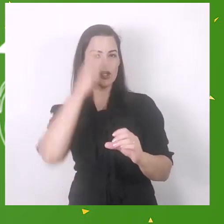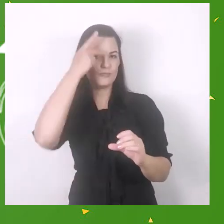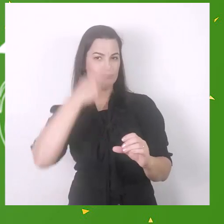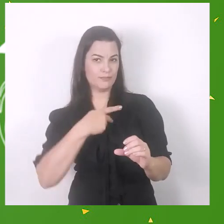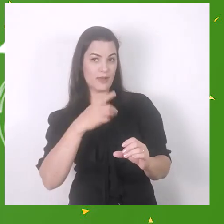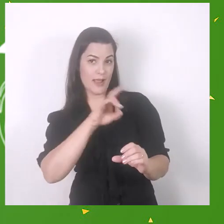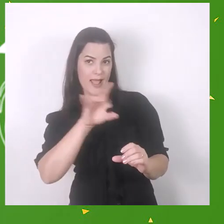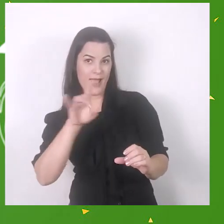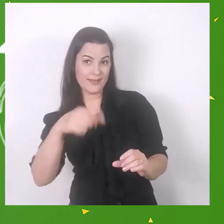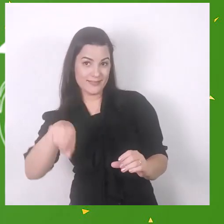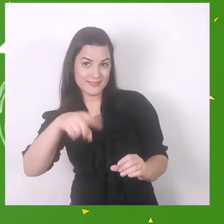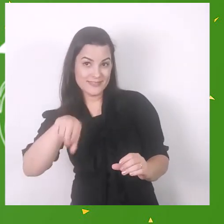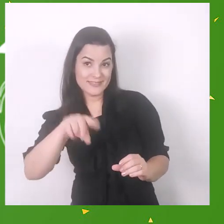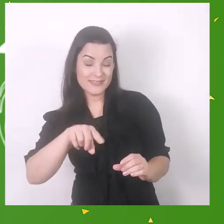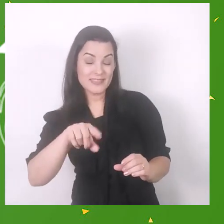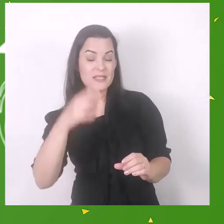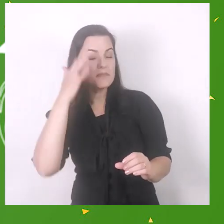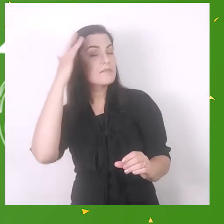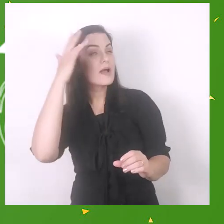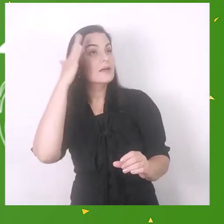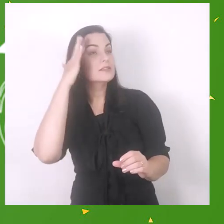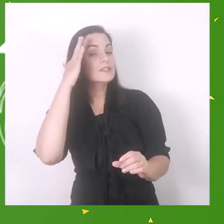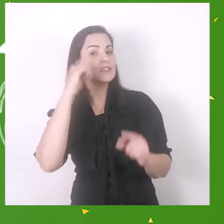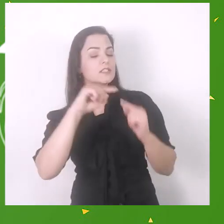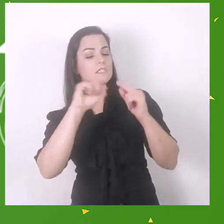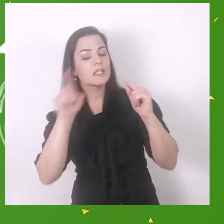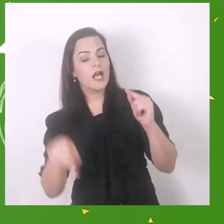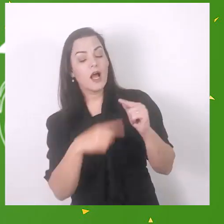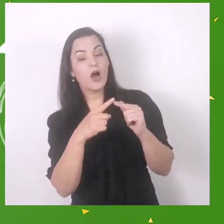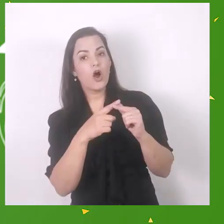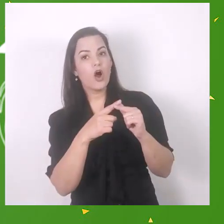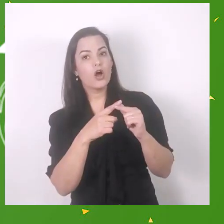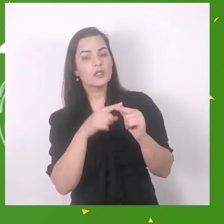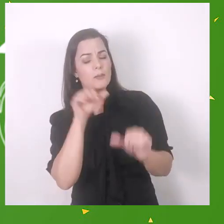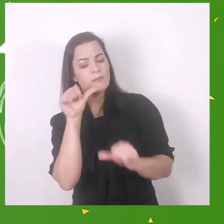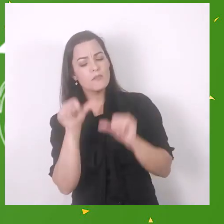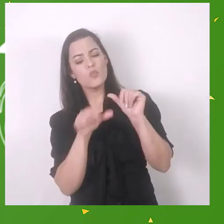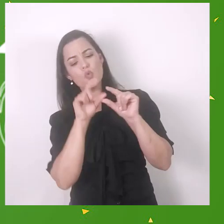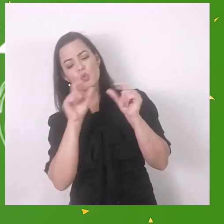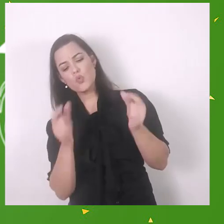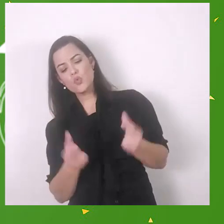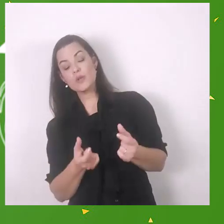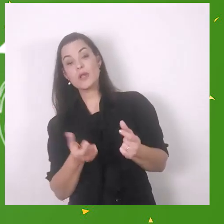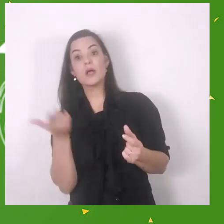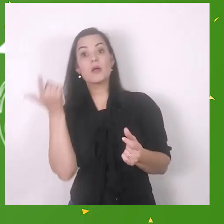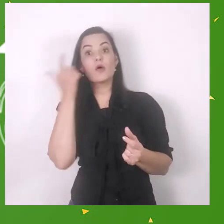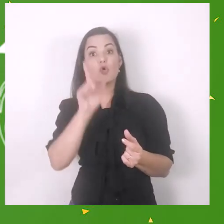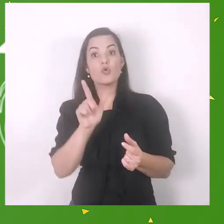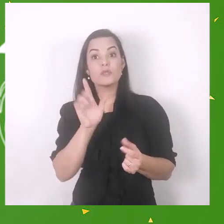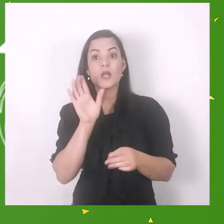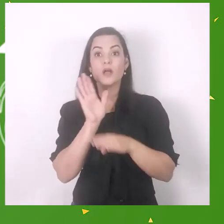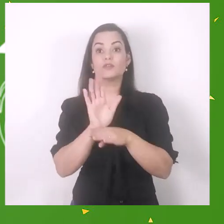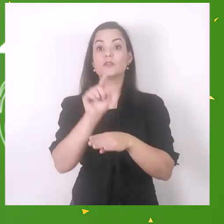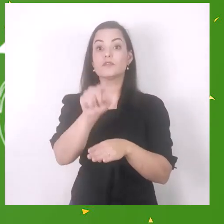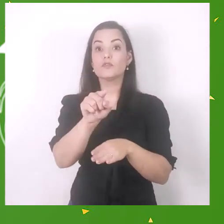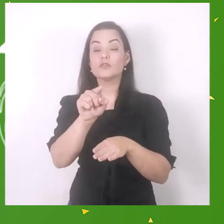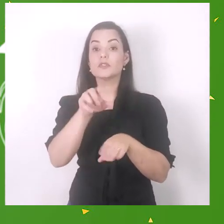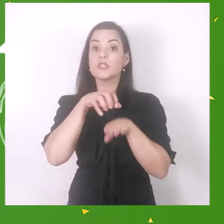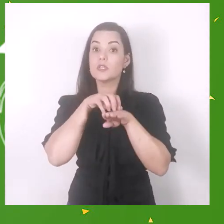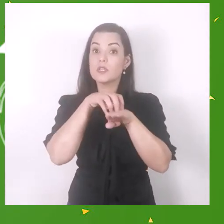uma modificação para a roda, capaz de tornar algum meio de transporte que vocês